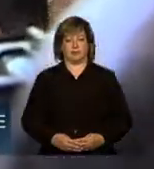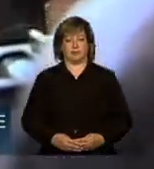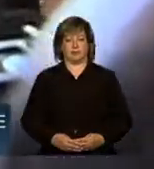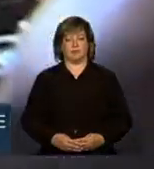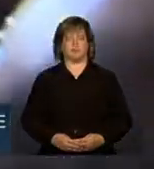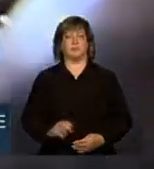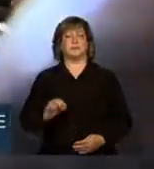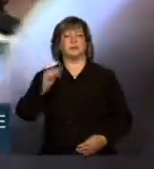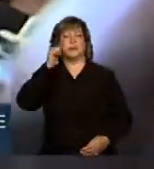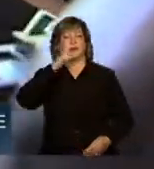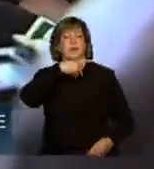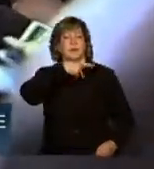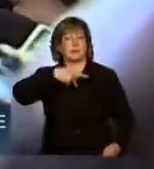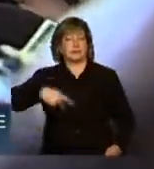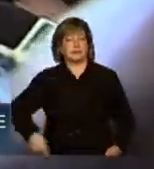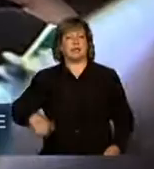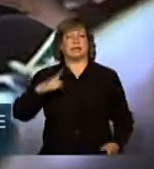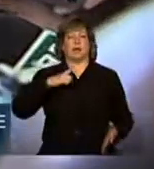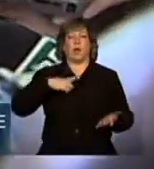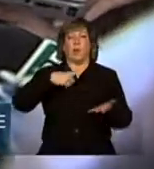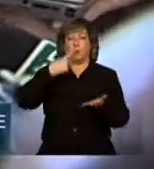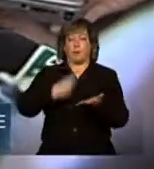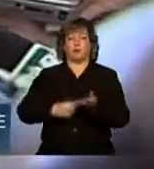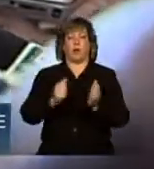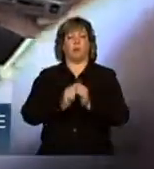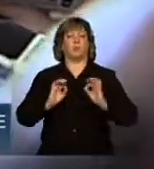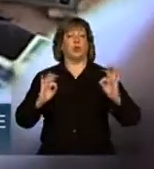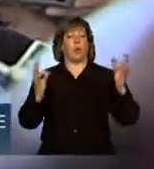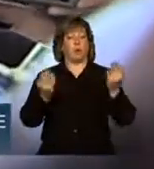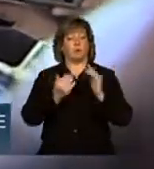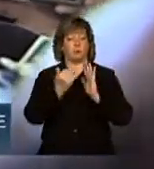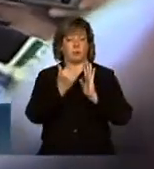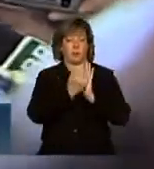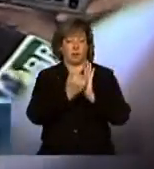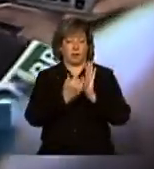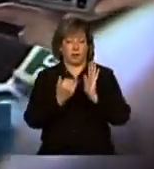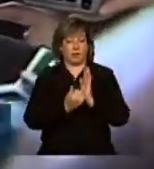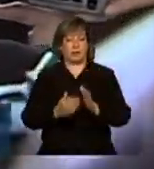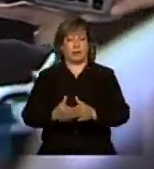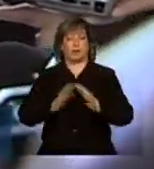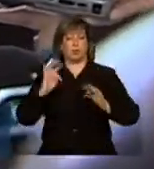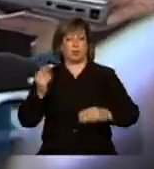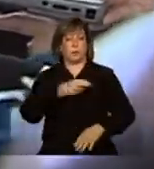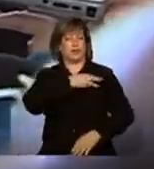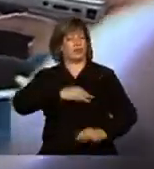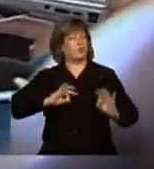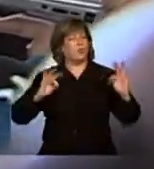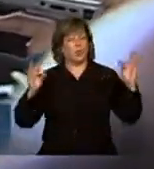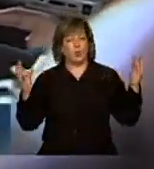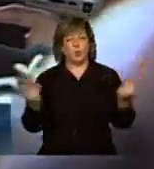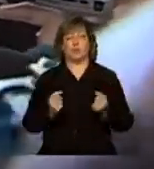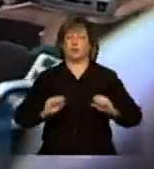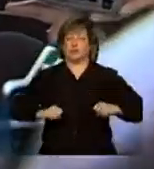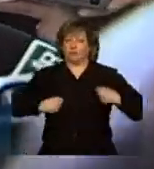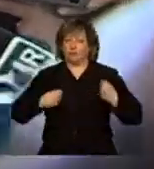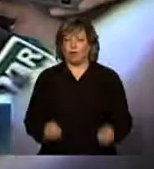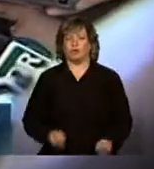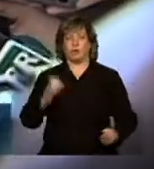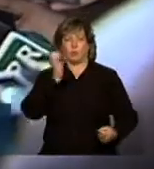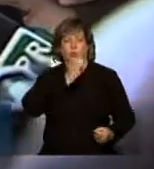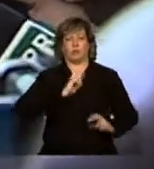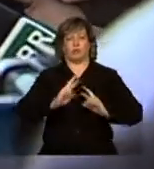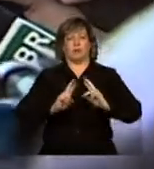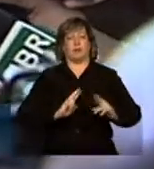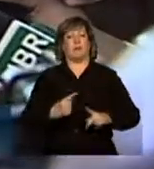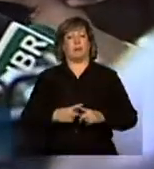A presidenta tem compromisso com todos os programas lançados e pediu o empenho dos ministros de todas as áreas que estavam aqui. Obviamente